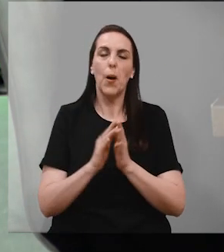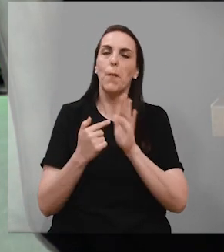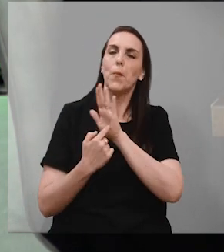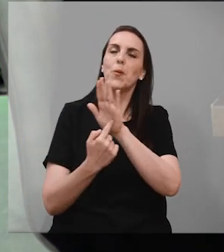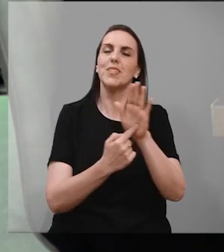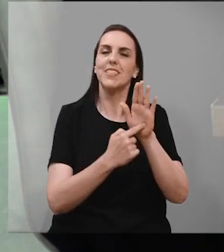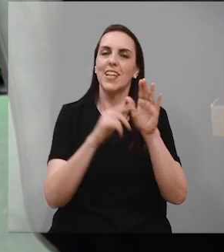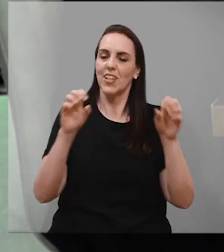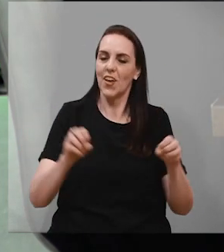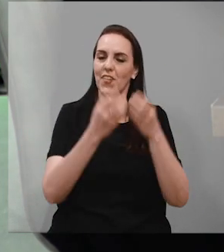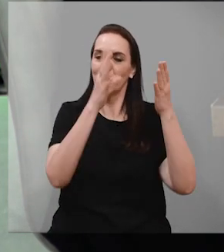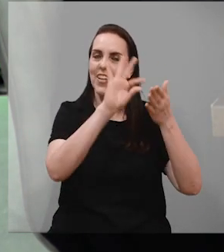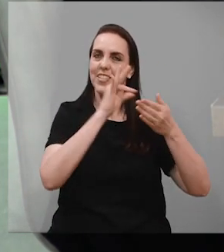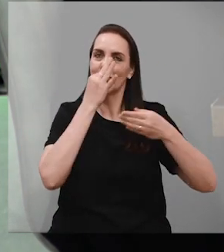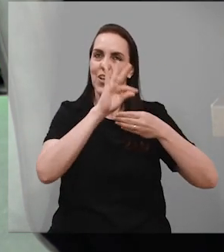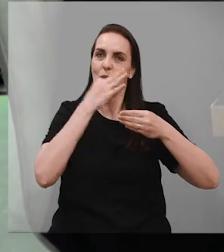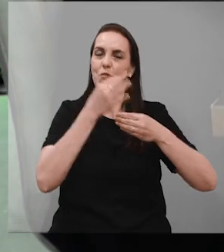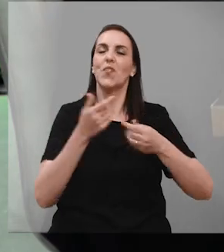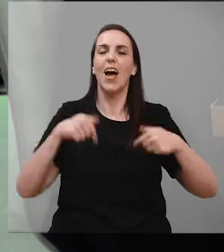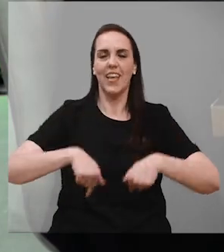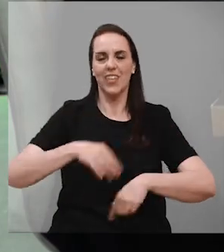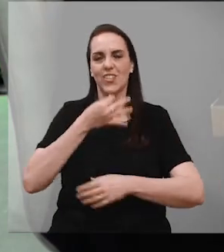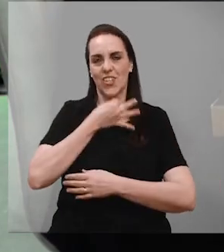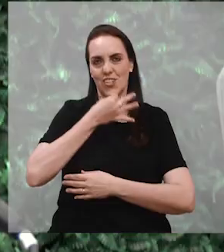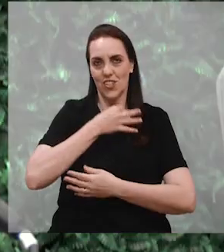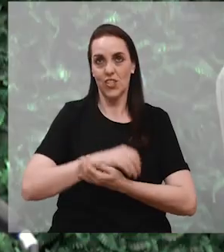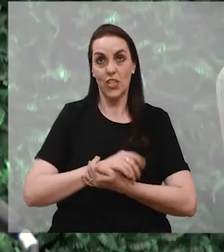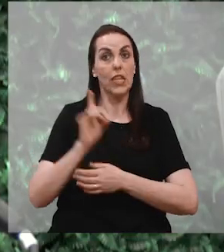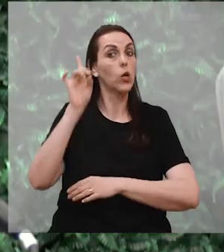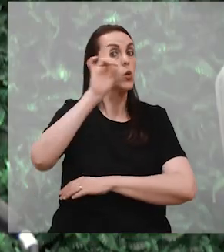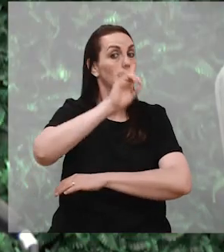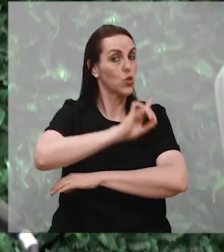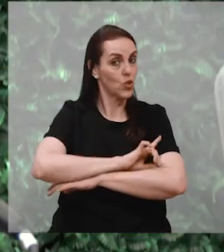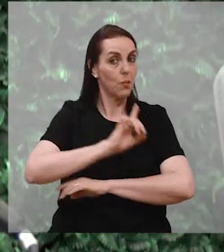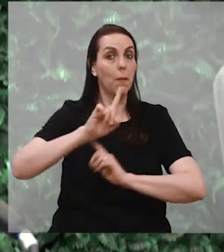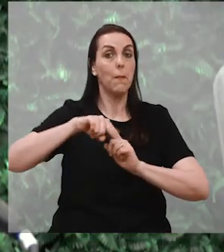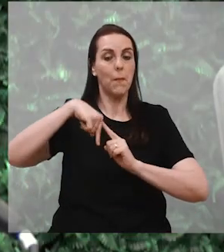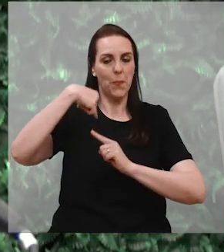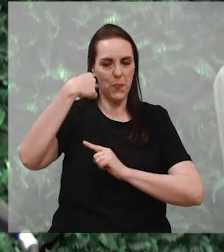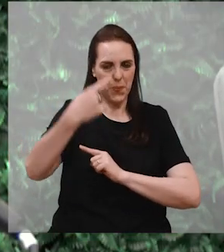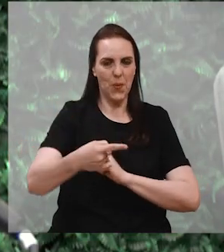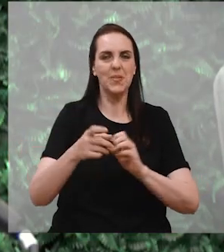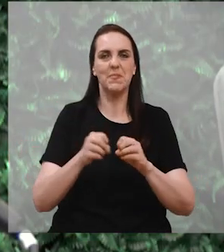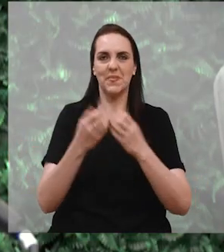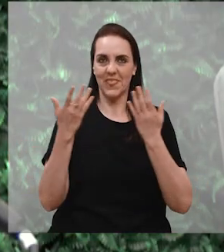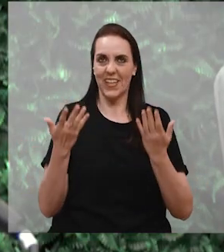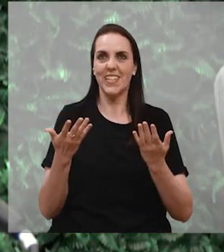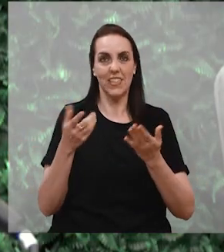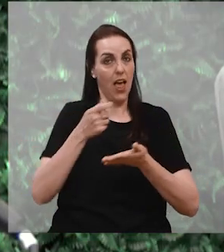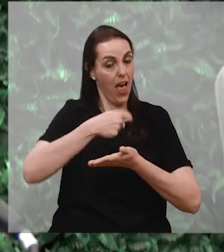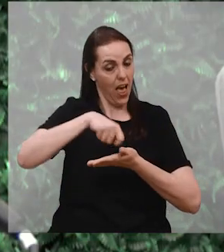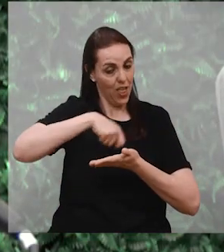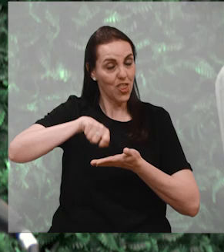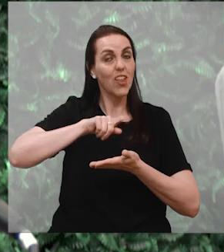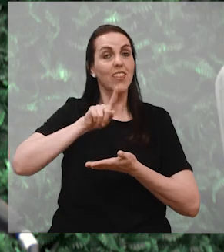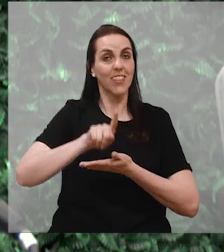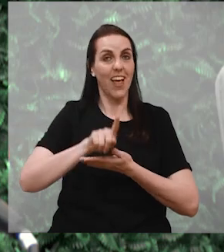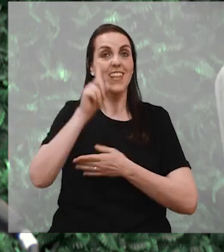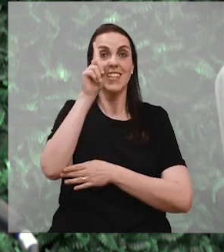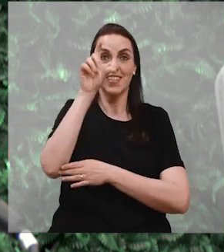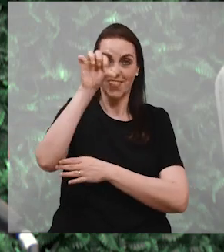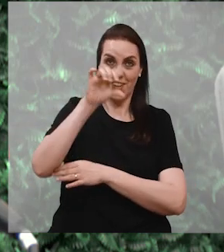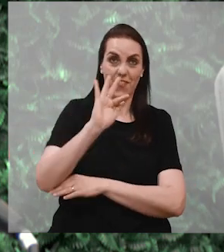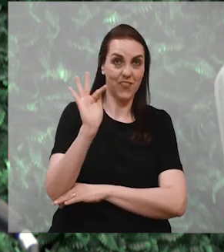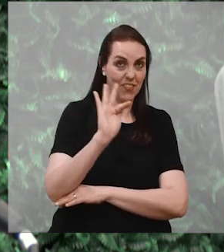Brasil, né, mostrando a Festa da Uva, né, daqui de Caxias do Sul. E tem data já para a próxima festa, né? Vamos anotar aí,